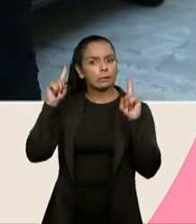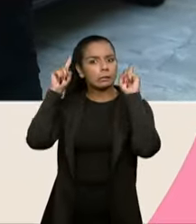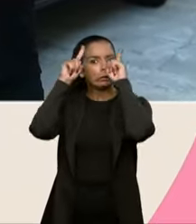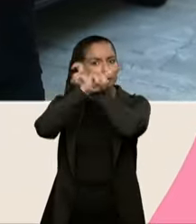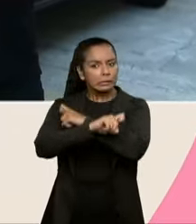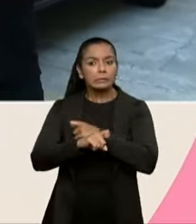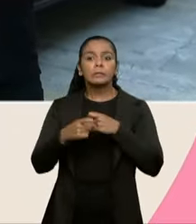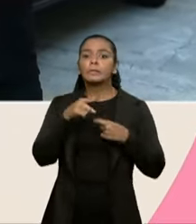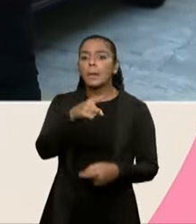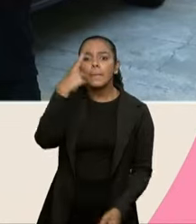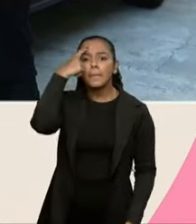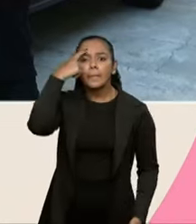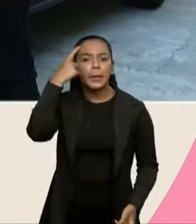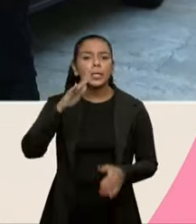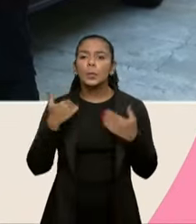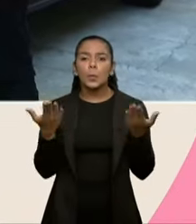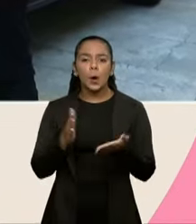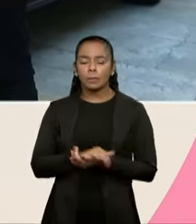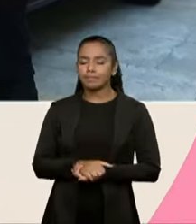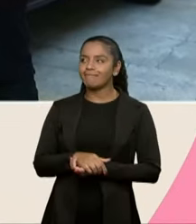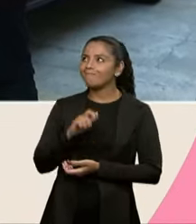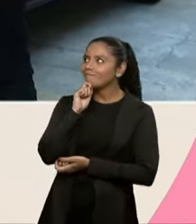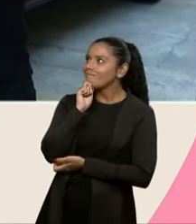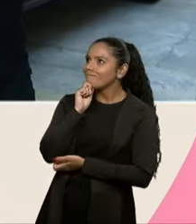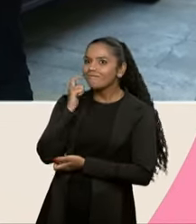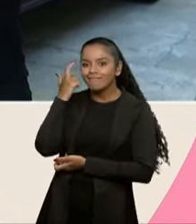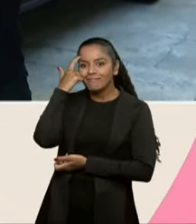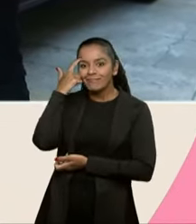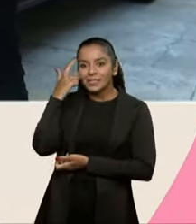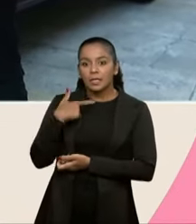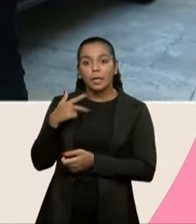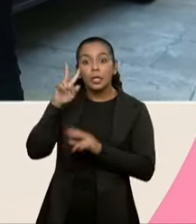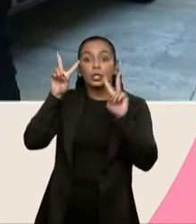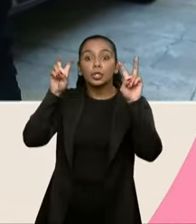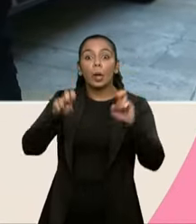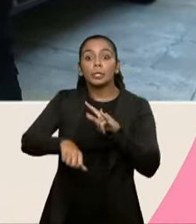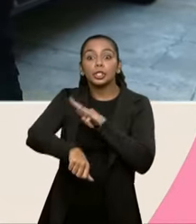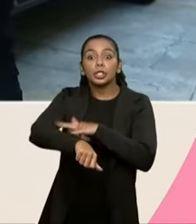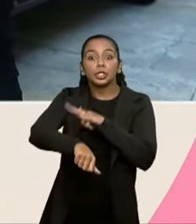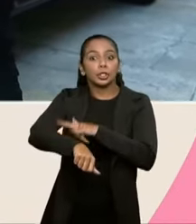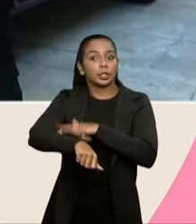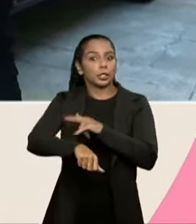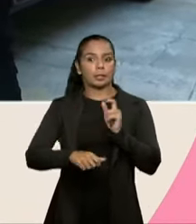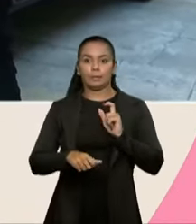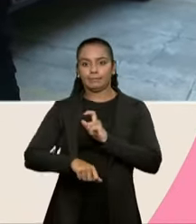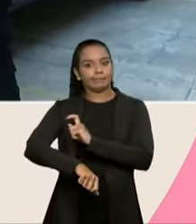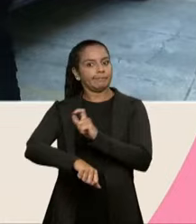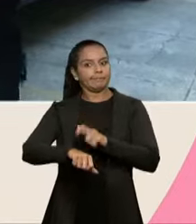viajar, xixi.